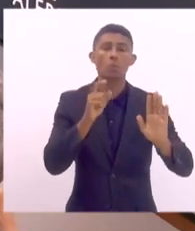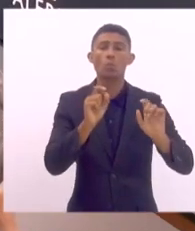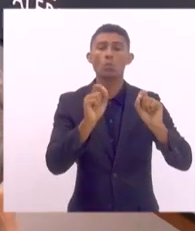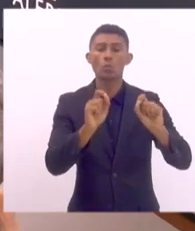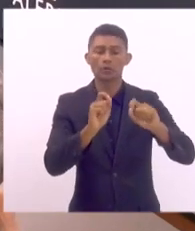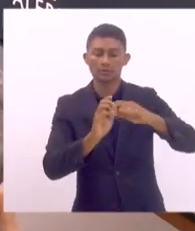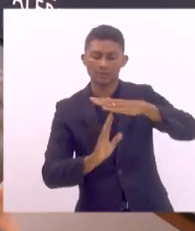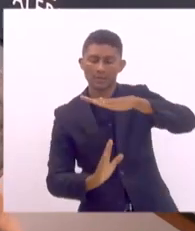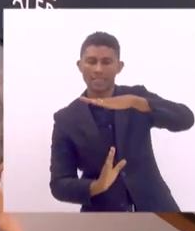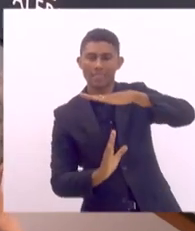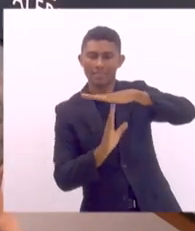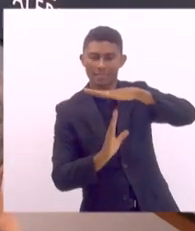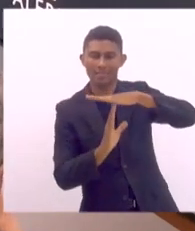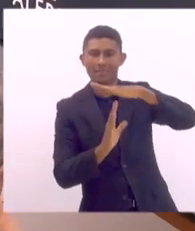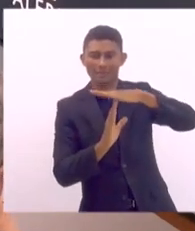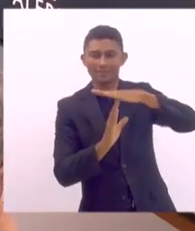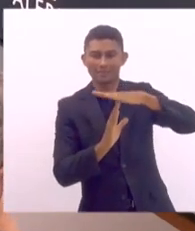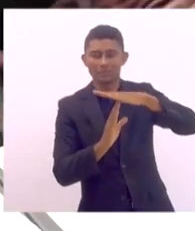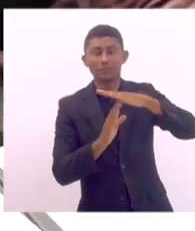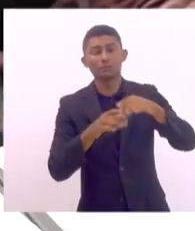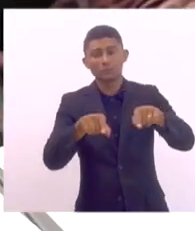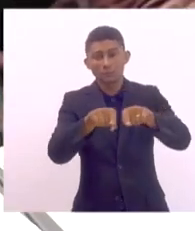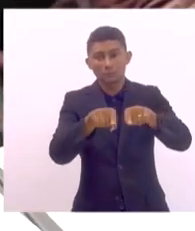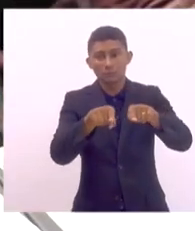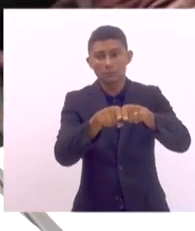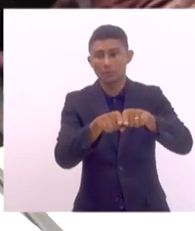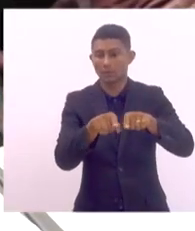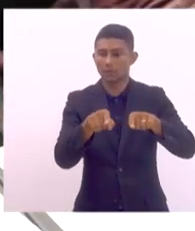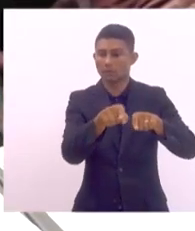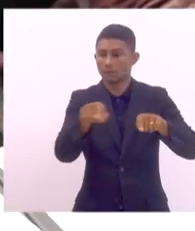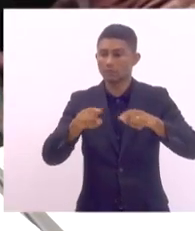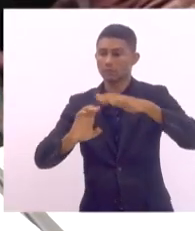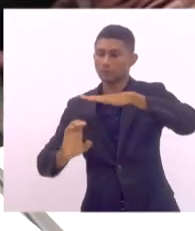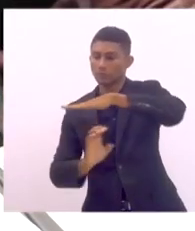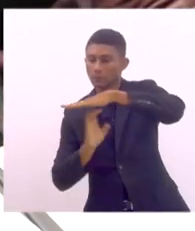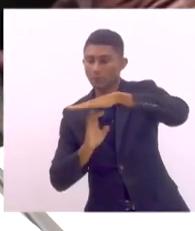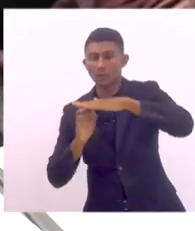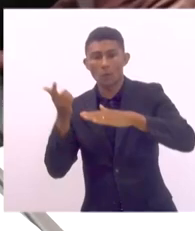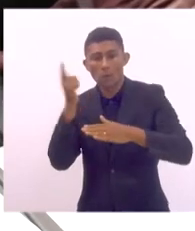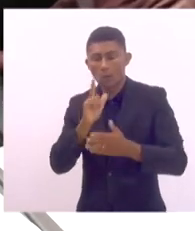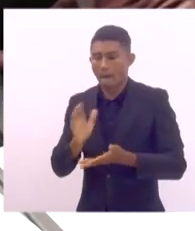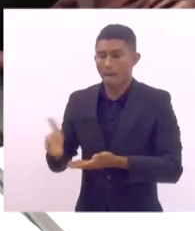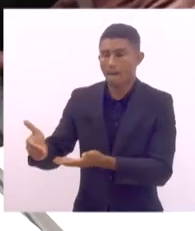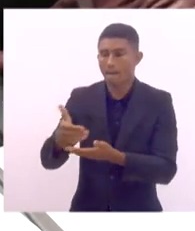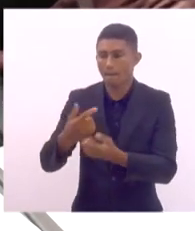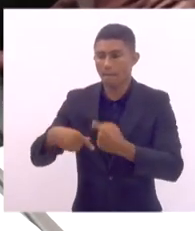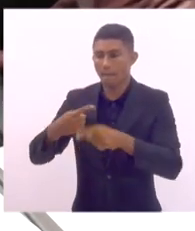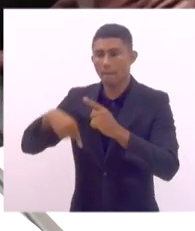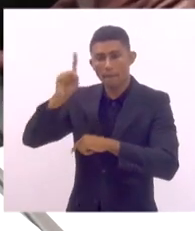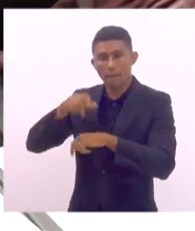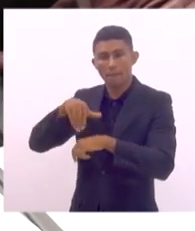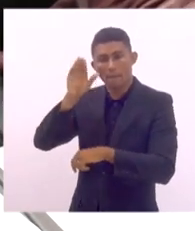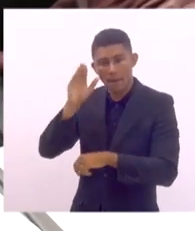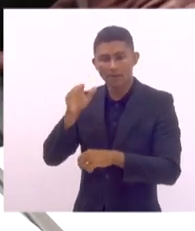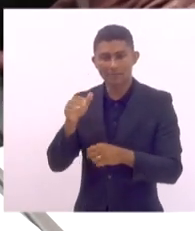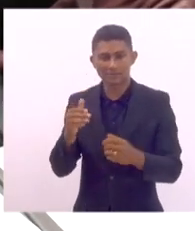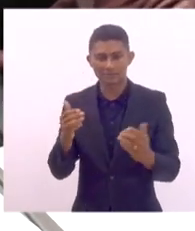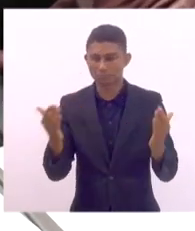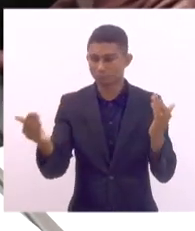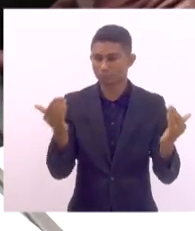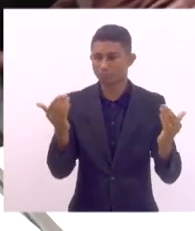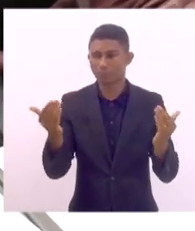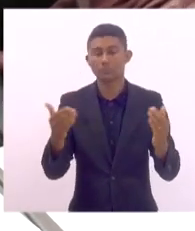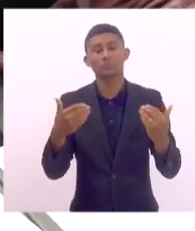teto e o que ele tivesse faturado a mais. Eu achei que, e por isso botei aqui no meu